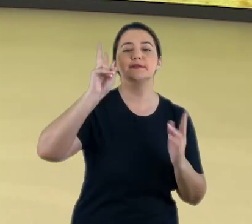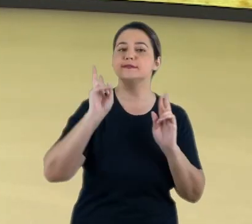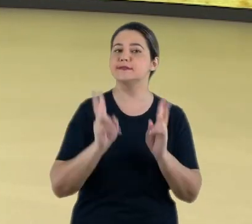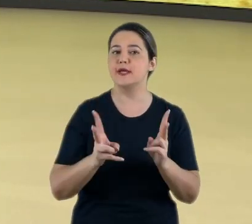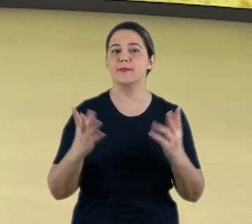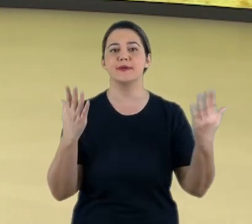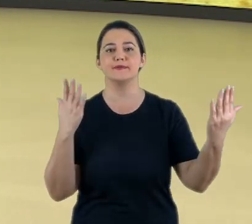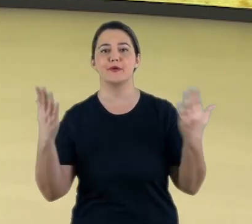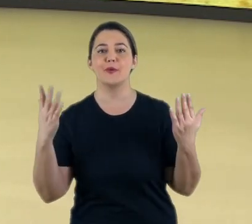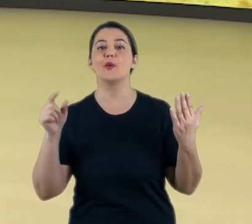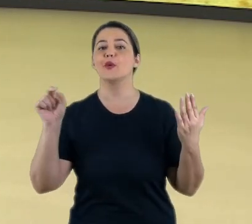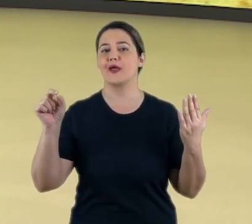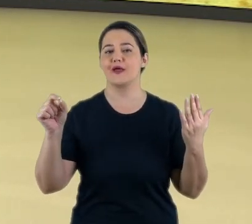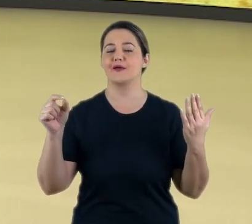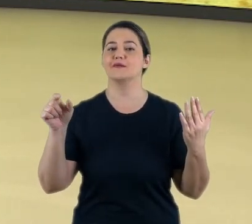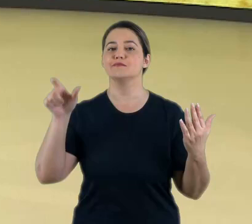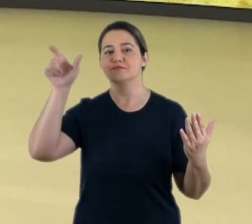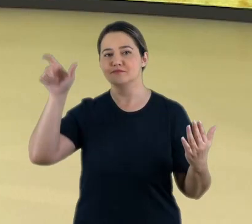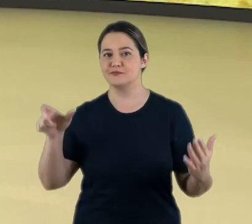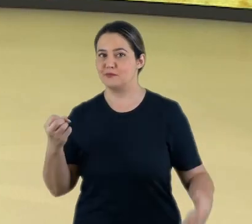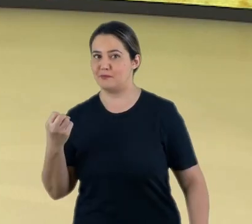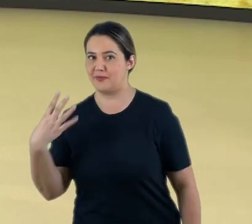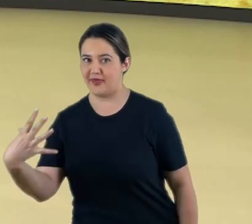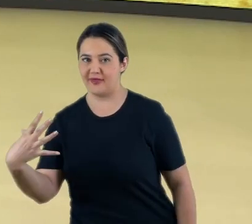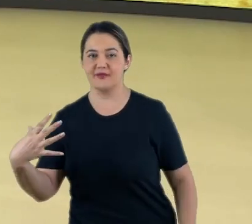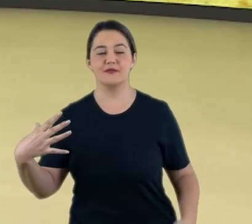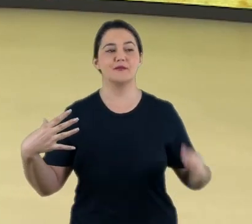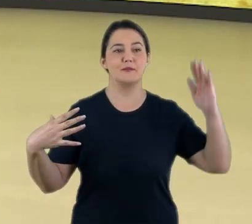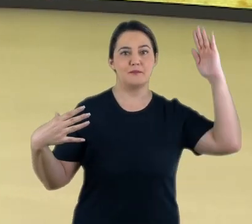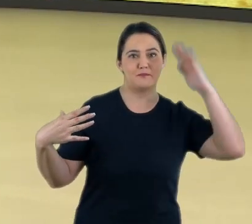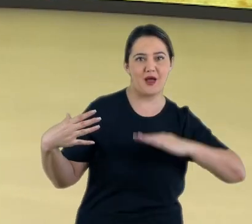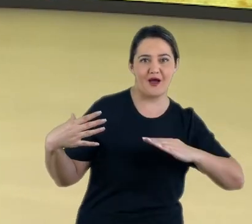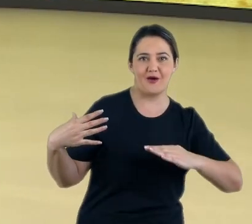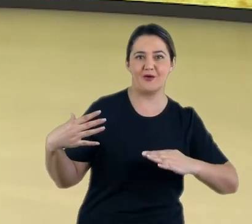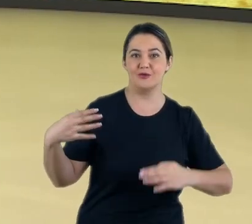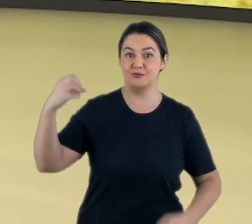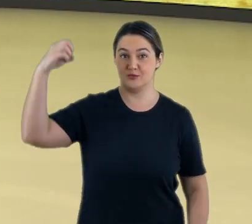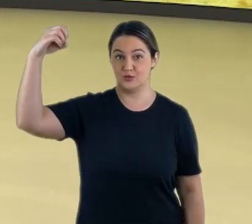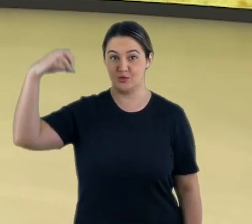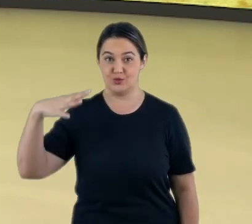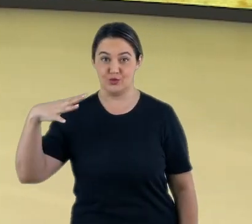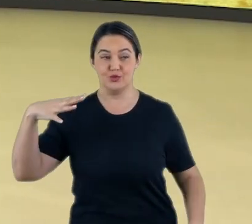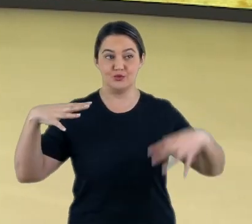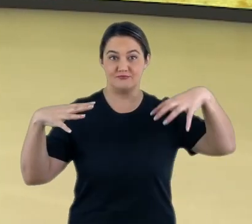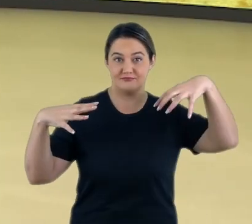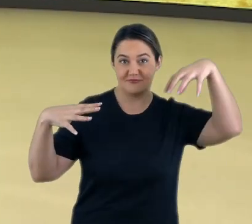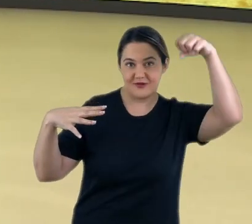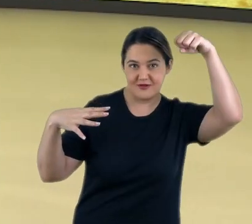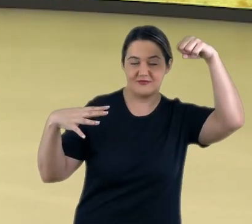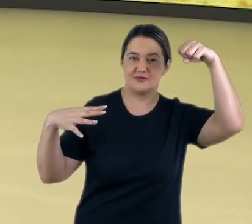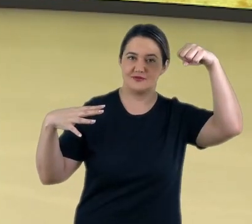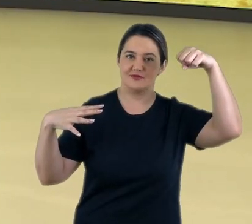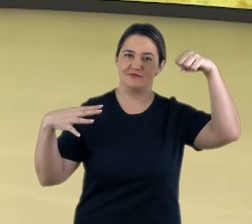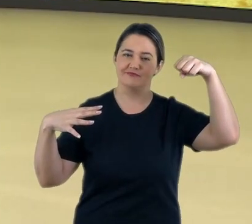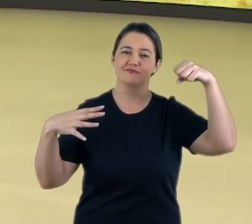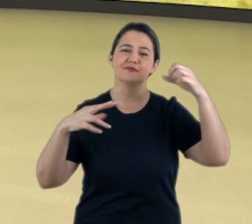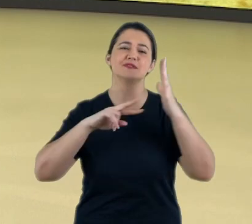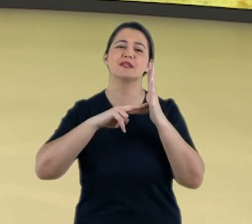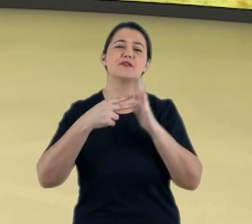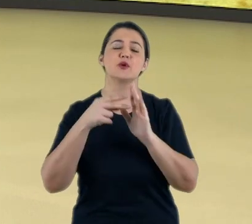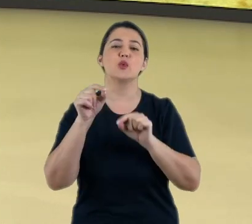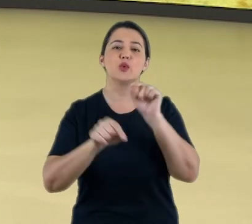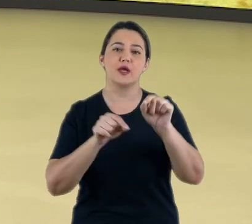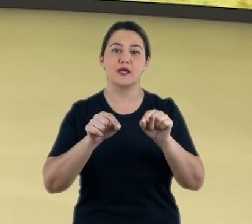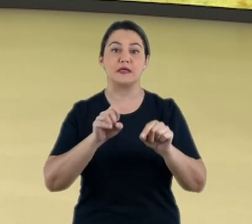em paralelo as forças do bem e as forças do mal, o império da luz e o império das trevas. Em outras palavras,